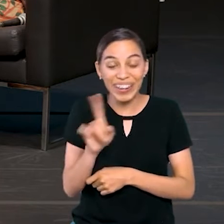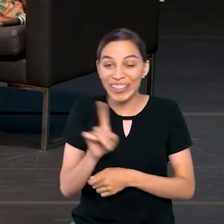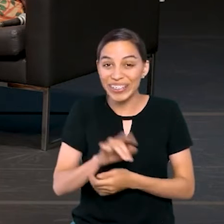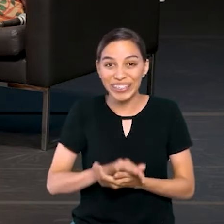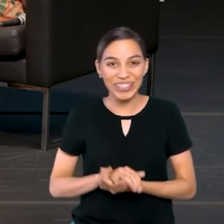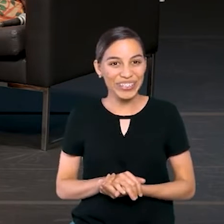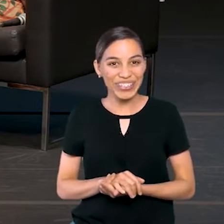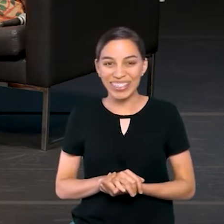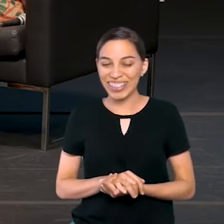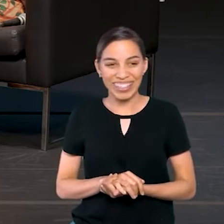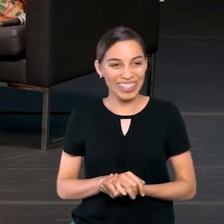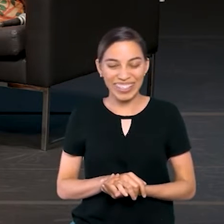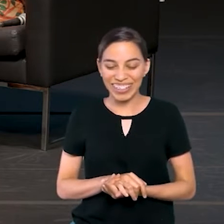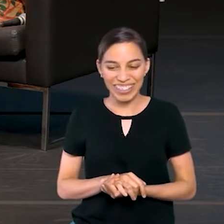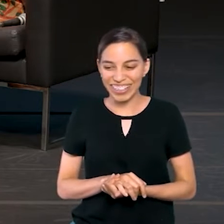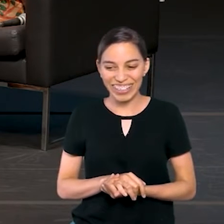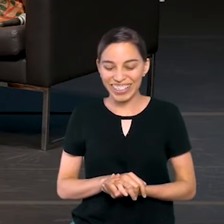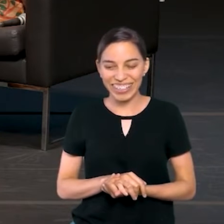E